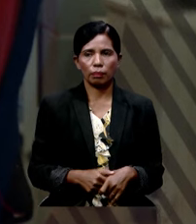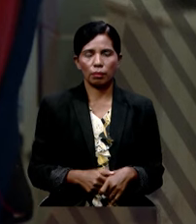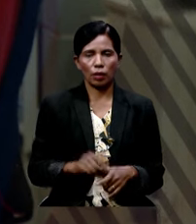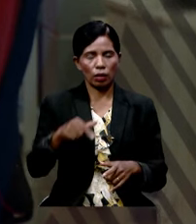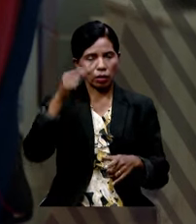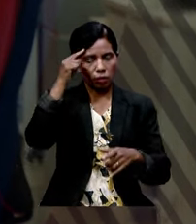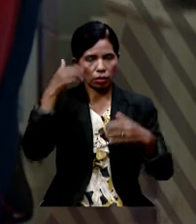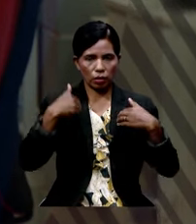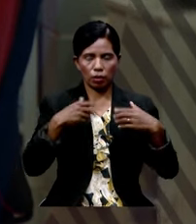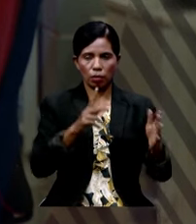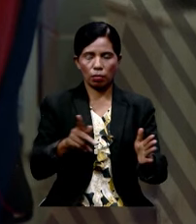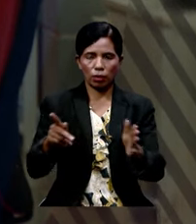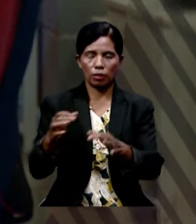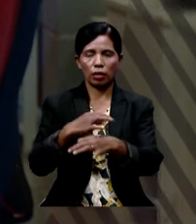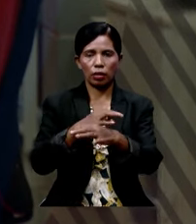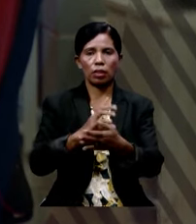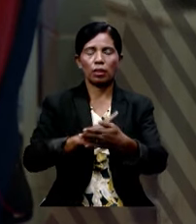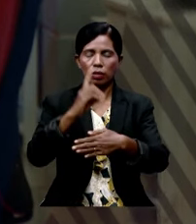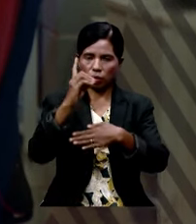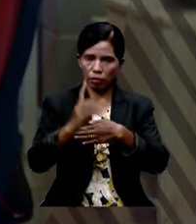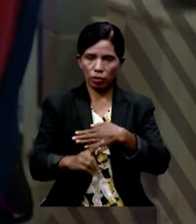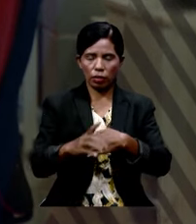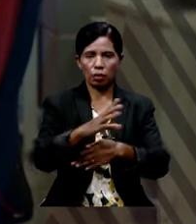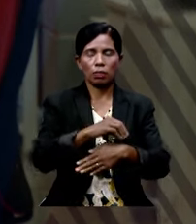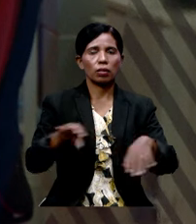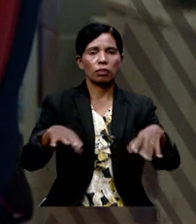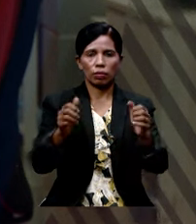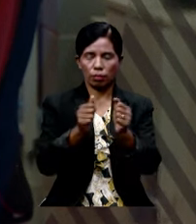Governo e ONU plano atua dia desenvolvimento e habitação comunitária.